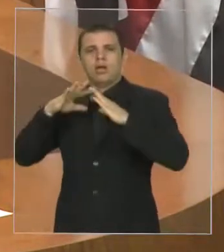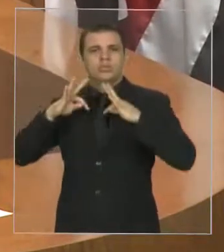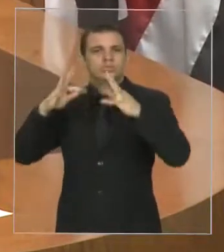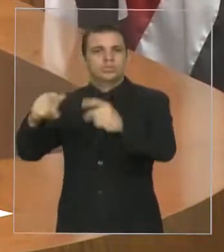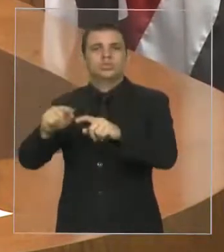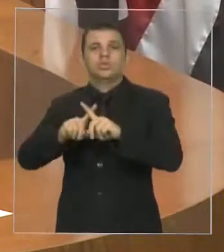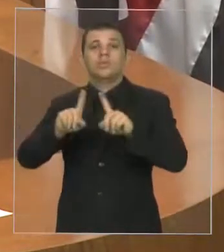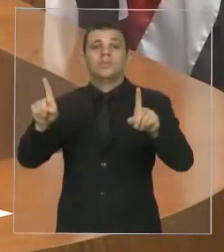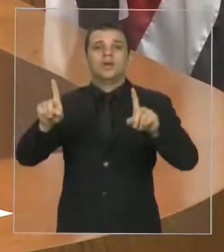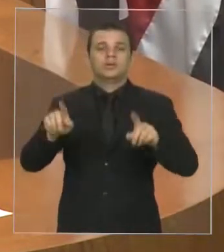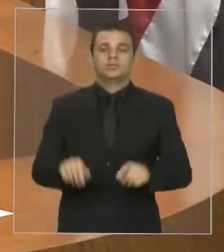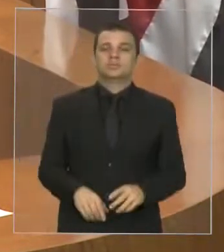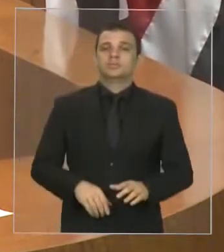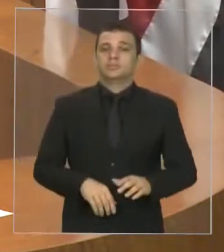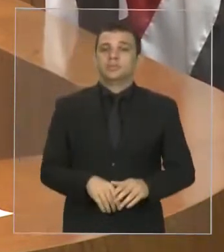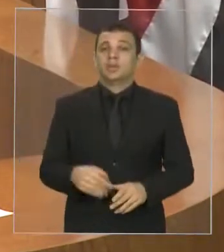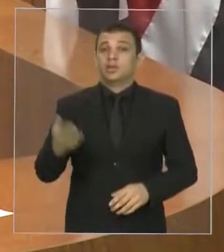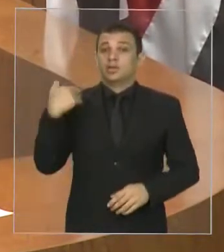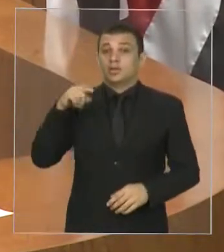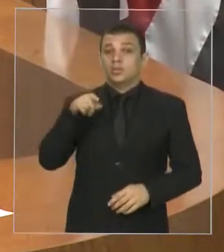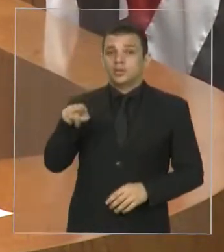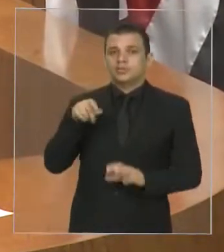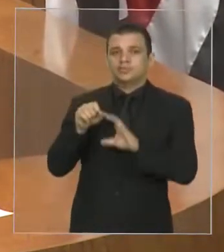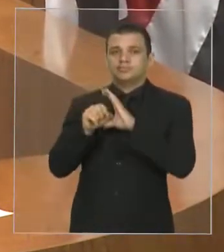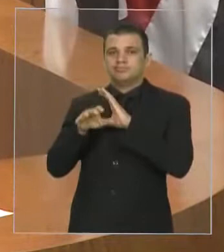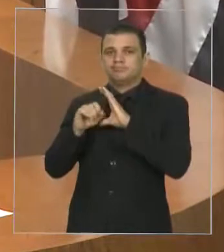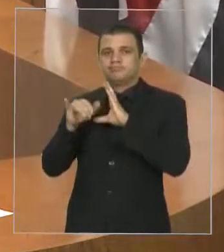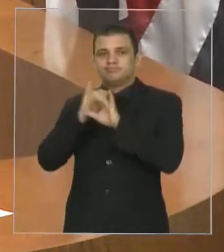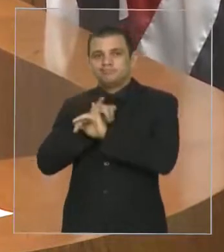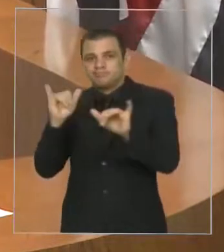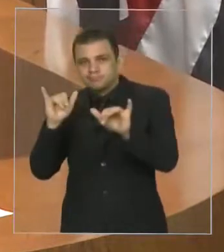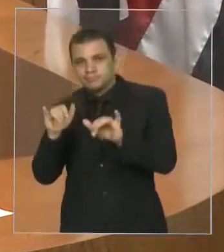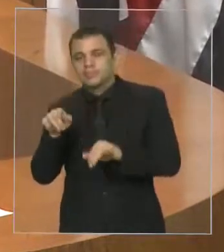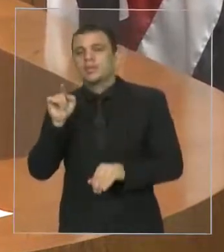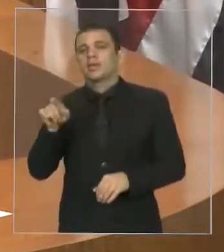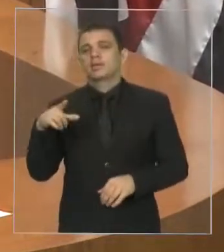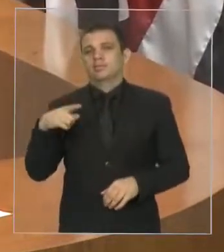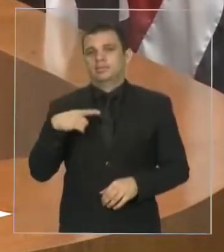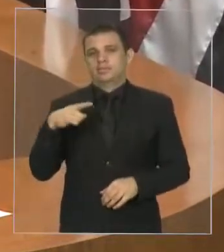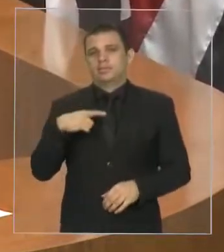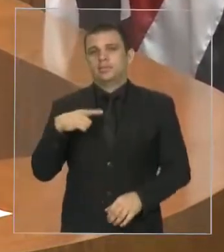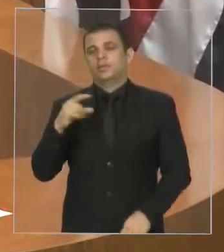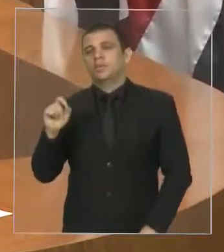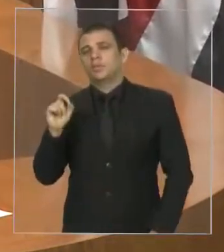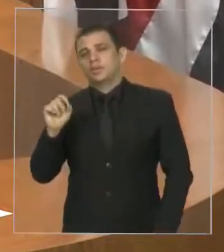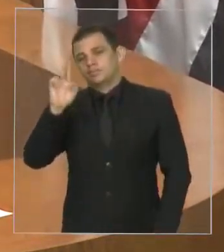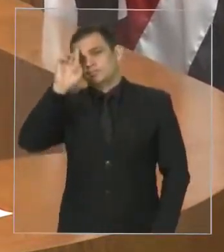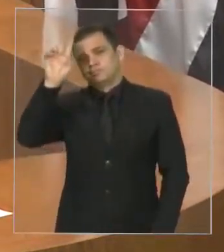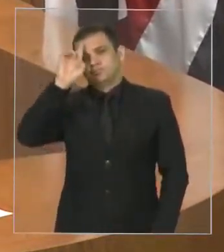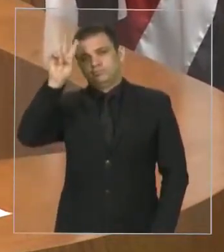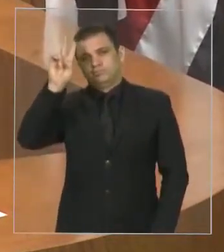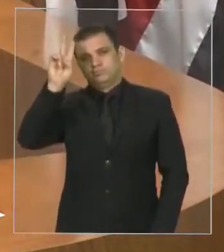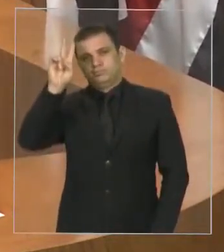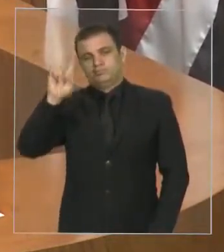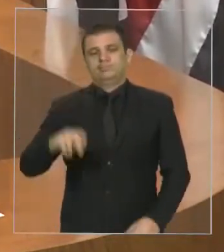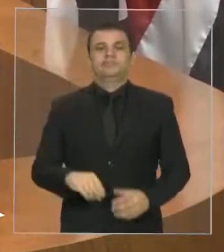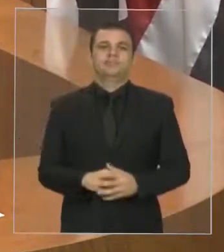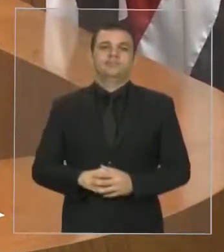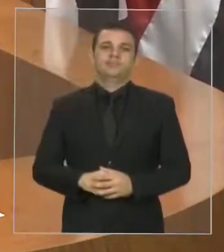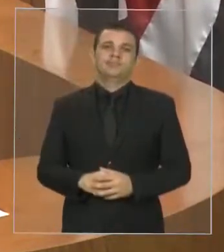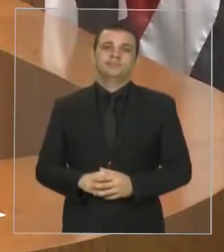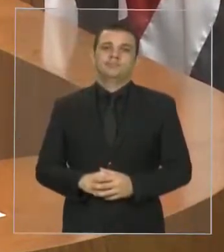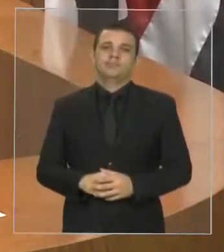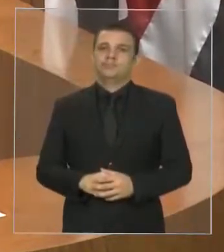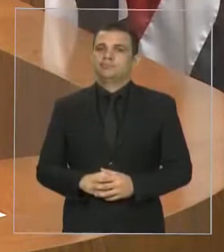aquela matéria, ela comete, caros colegas jornalistas, primeiro um equívoco